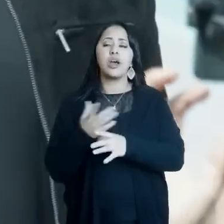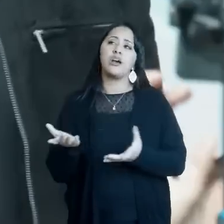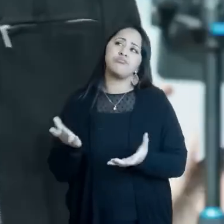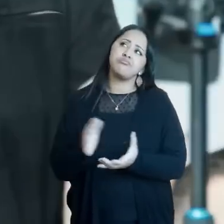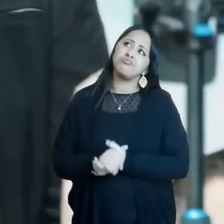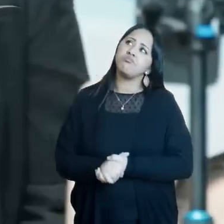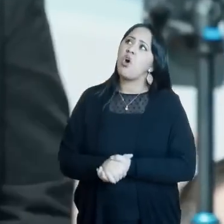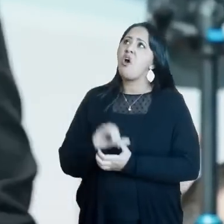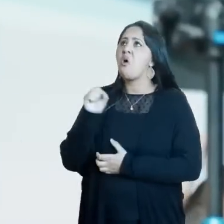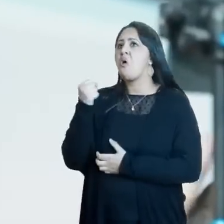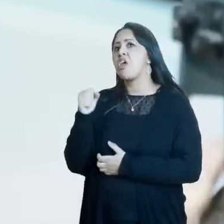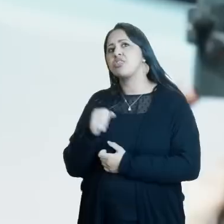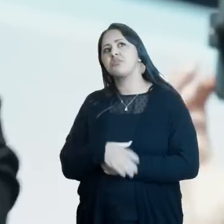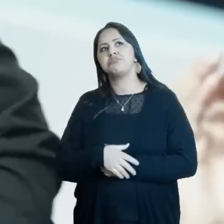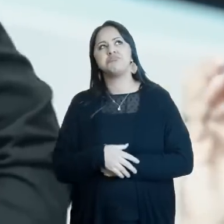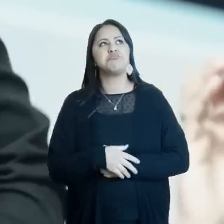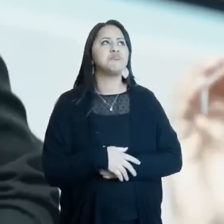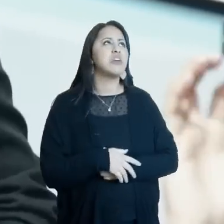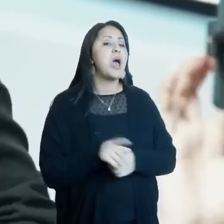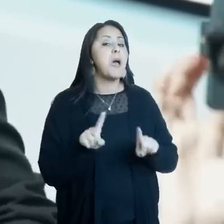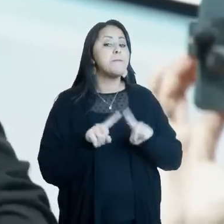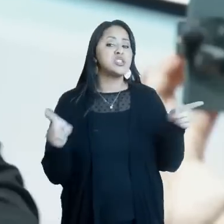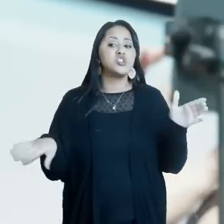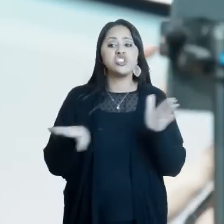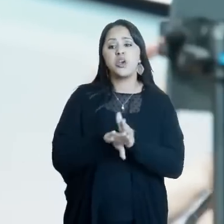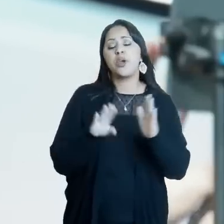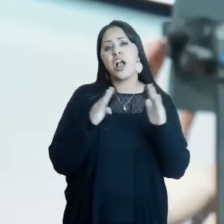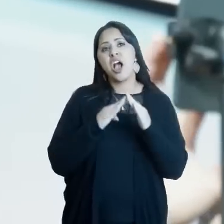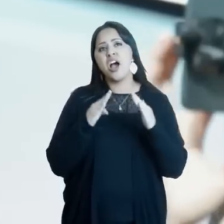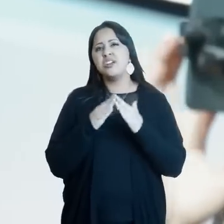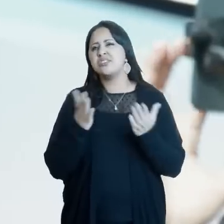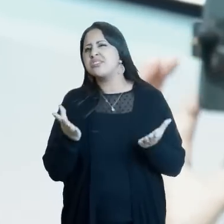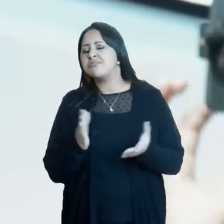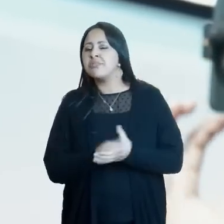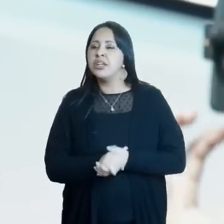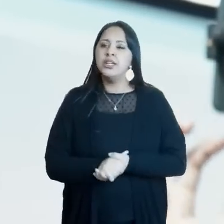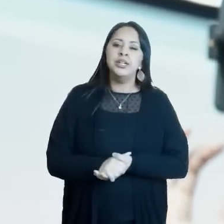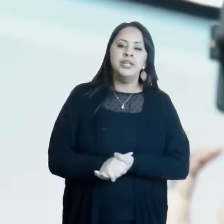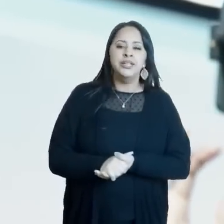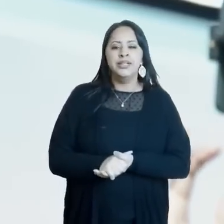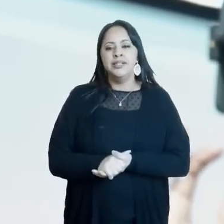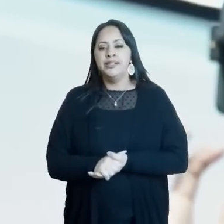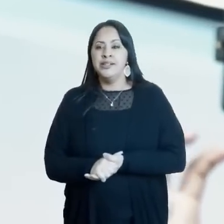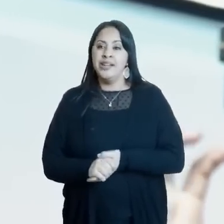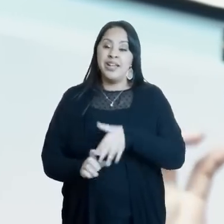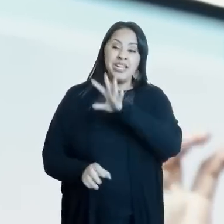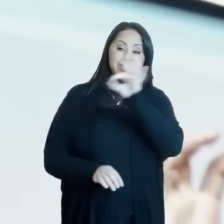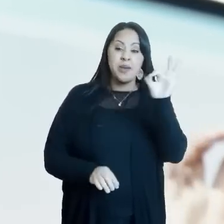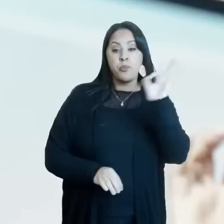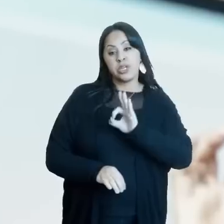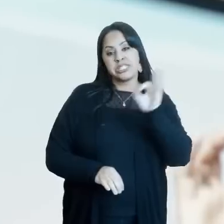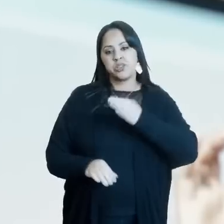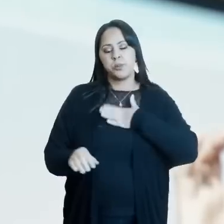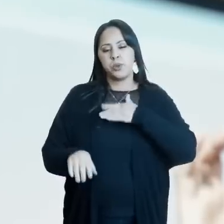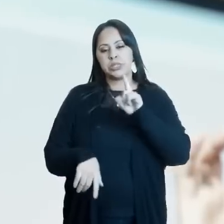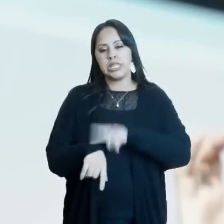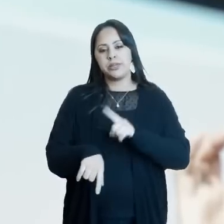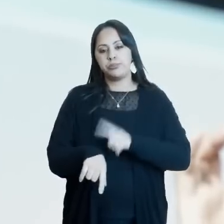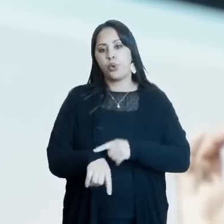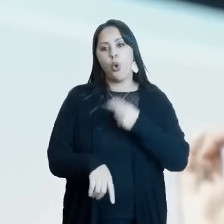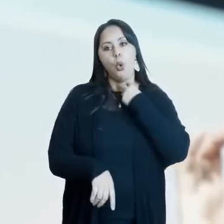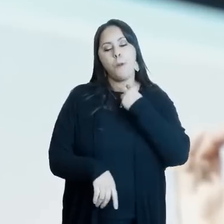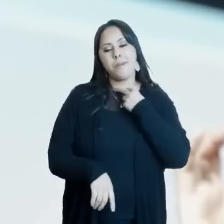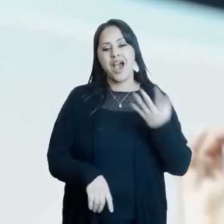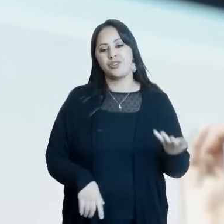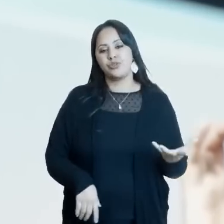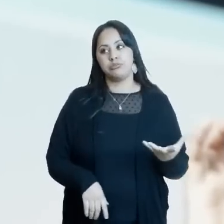Kais, 8 horas, mas eu chego em casa, minhas fontes de renda ocupam 100% do meu tempo. Se ocupa 100% do